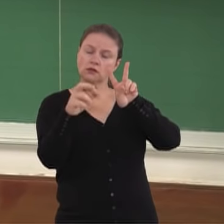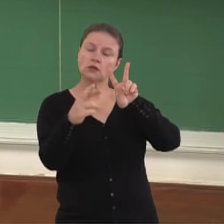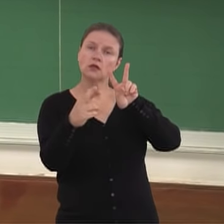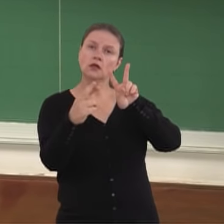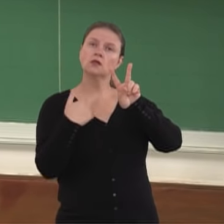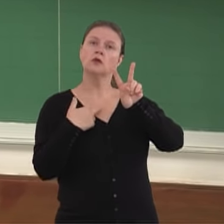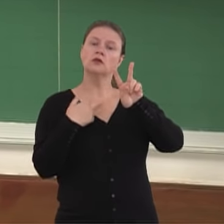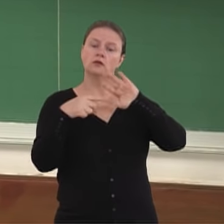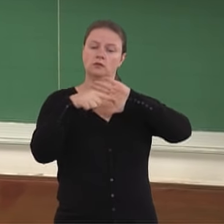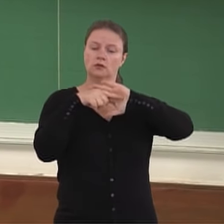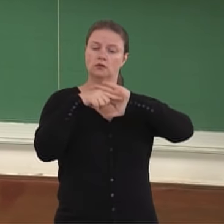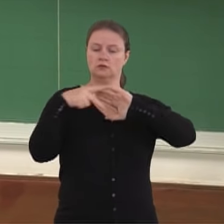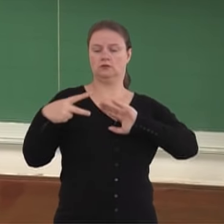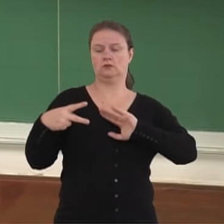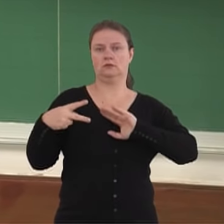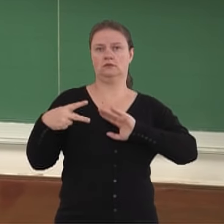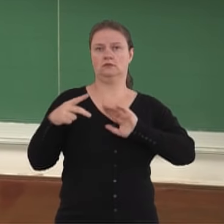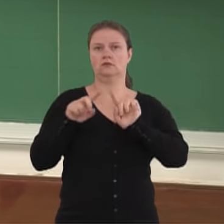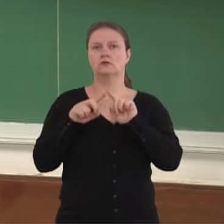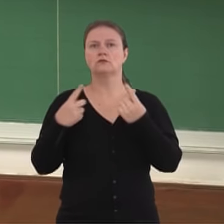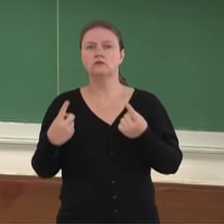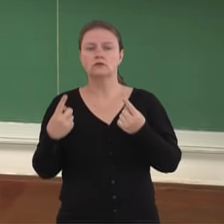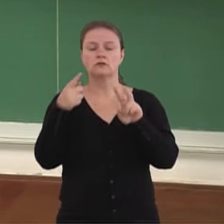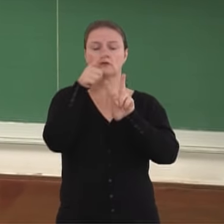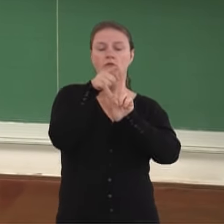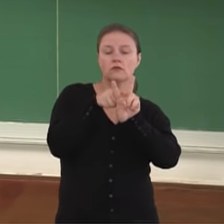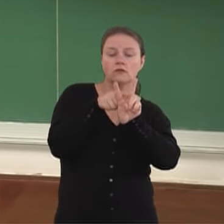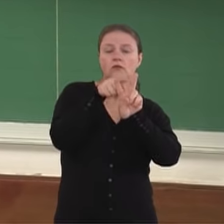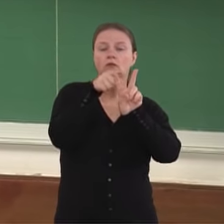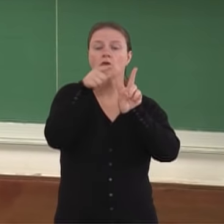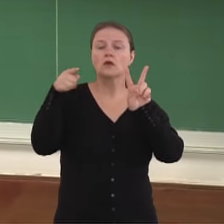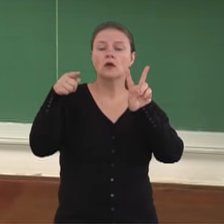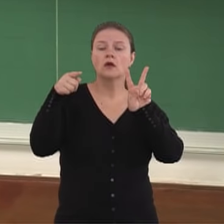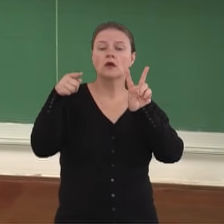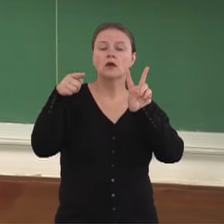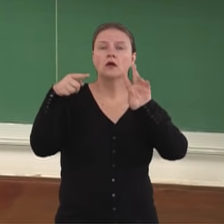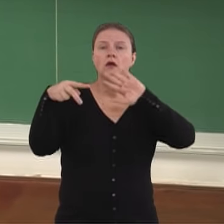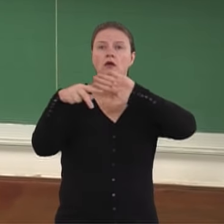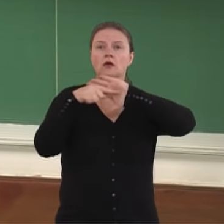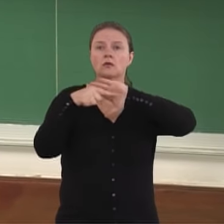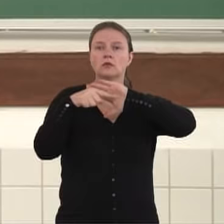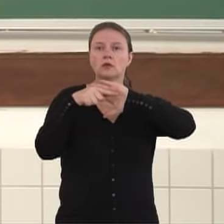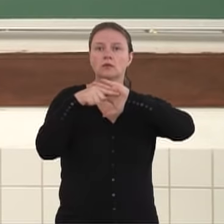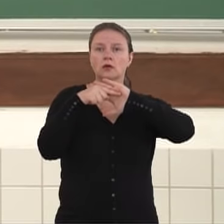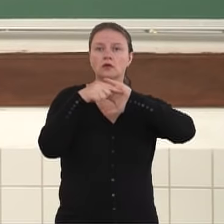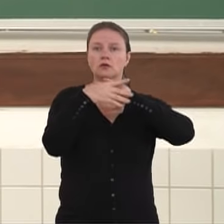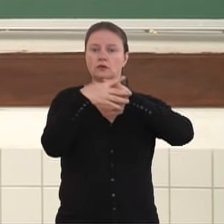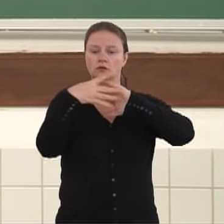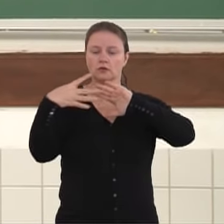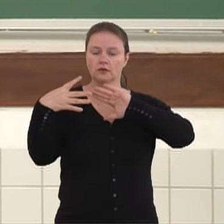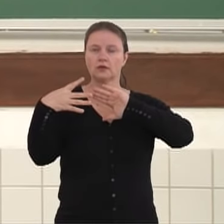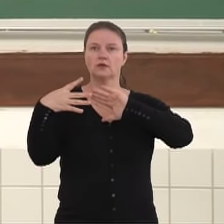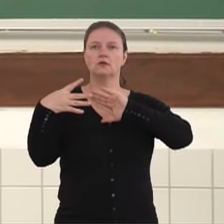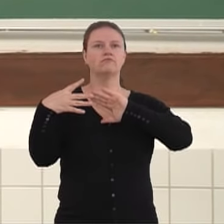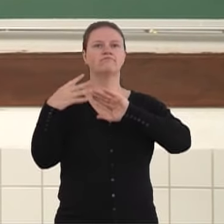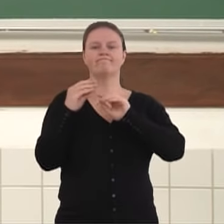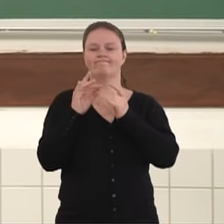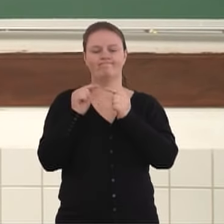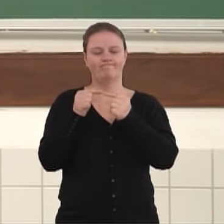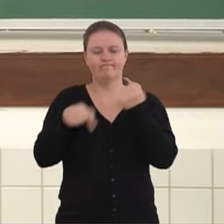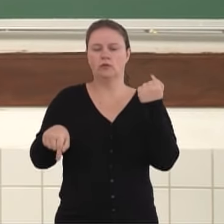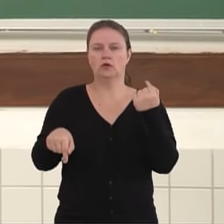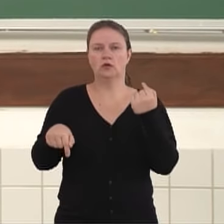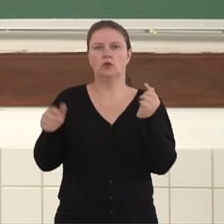dos números reais. Agora, a raiz quadrada de menos 4 ou de qualquer número não pertencem aos números reais. Eu